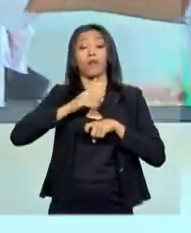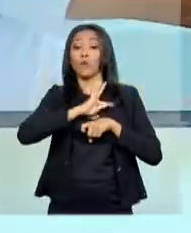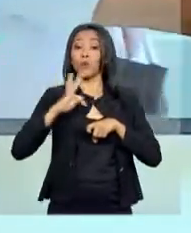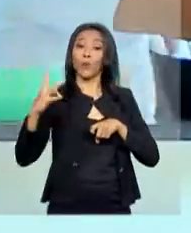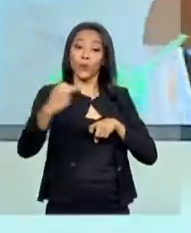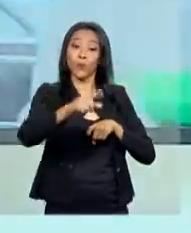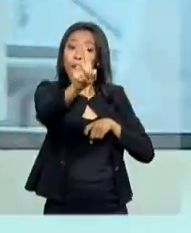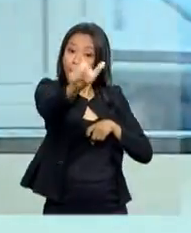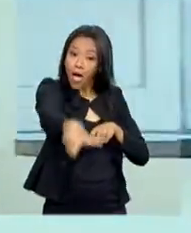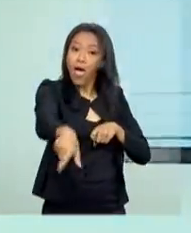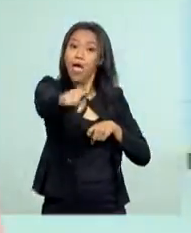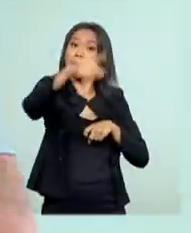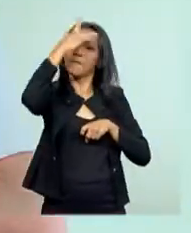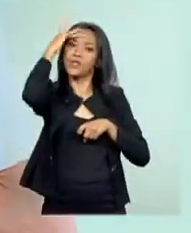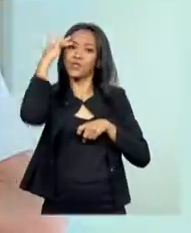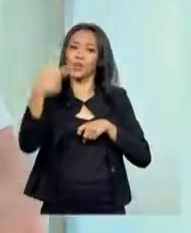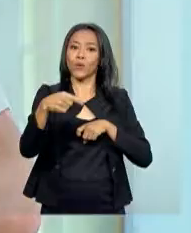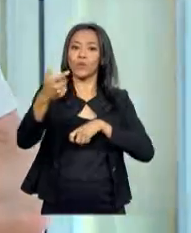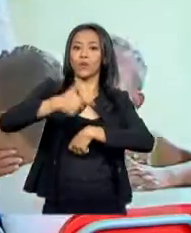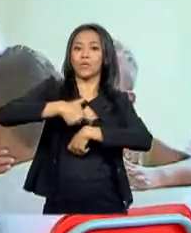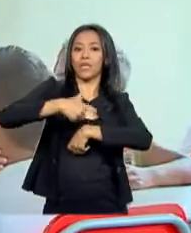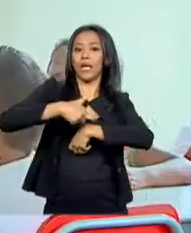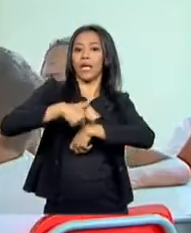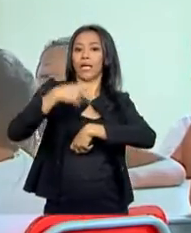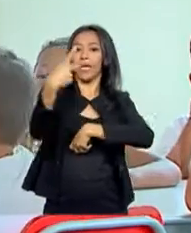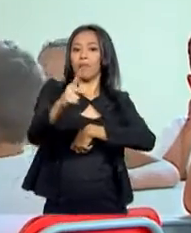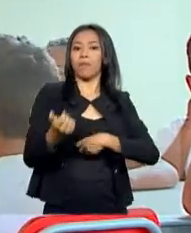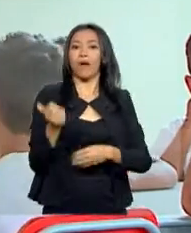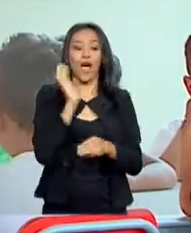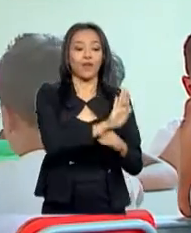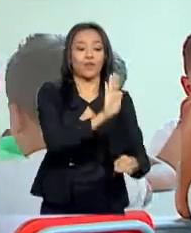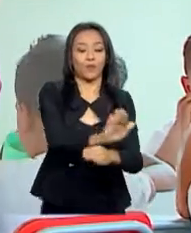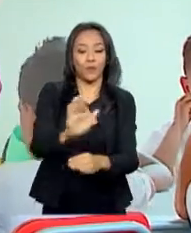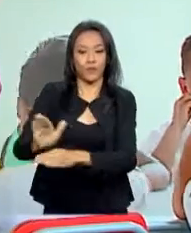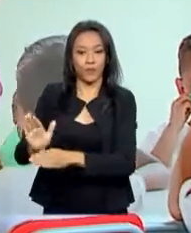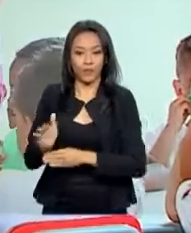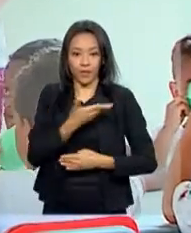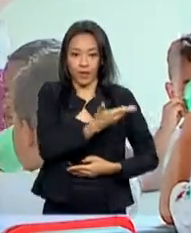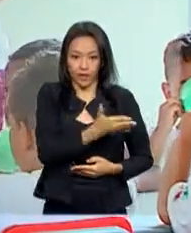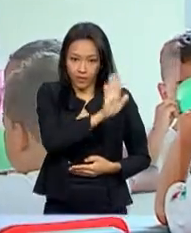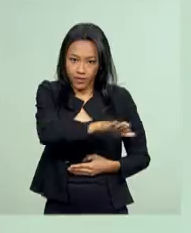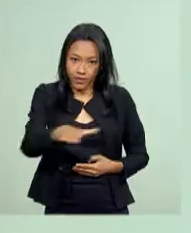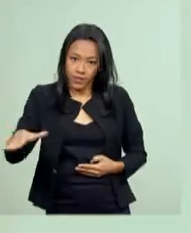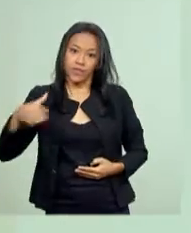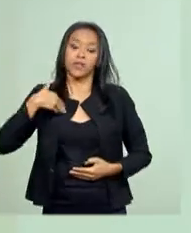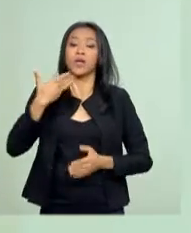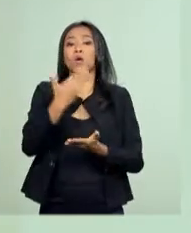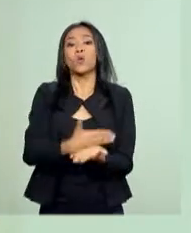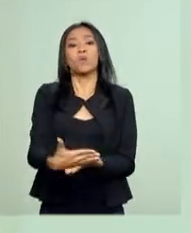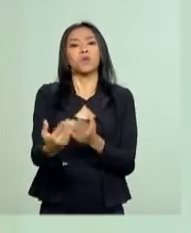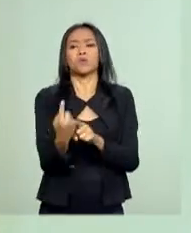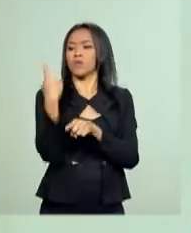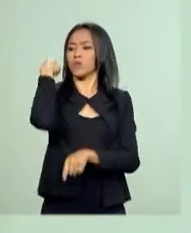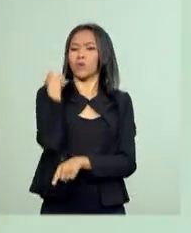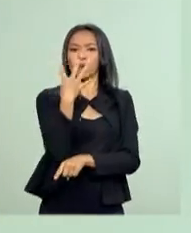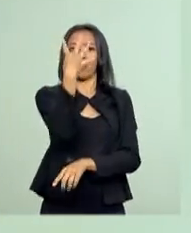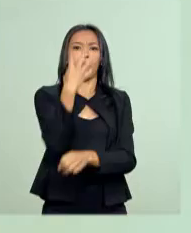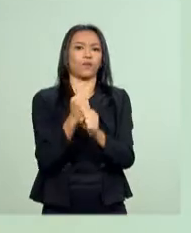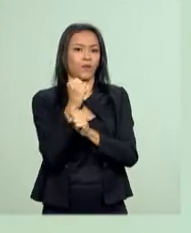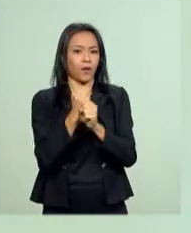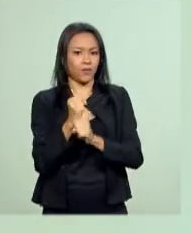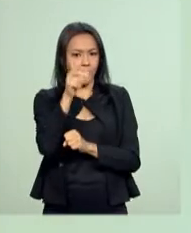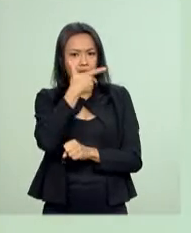que resolveram dedicar um pouco do próprio tempo para ajudar o próximo. O projeto começou há 4 anos por iniciativa